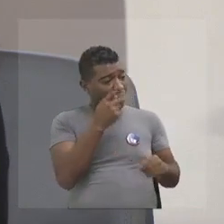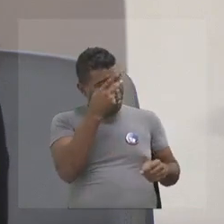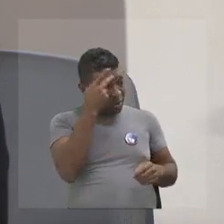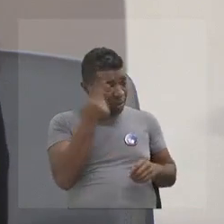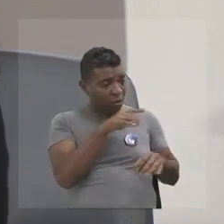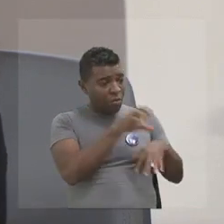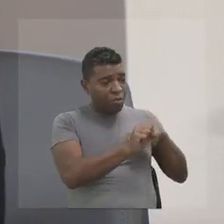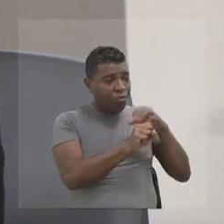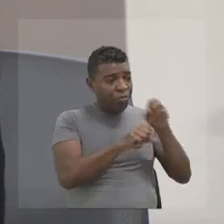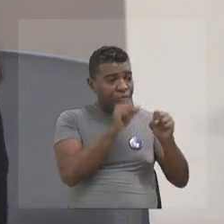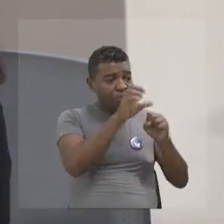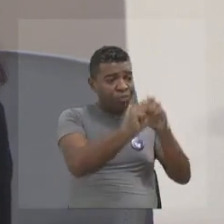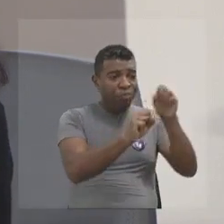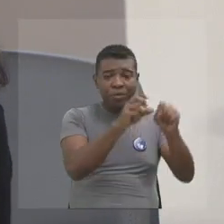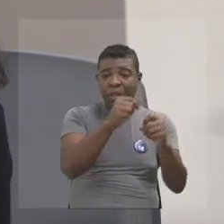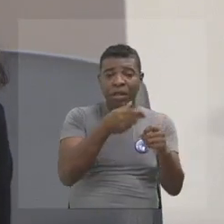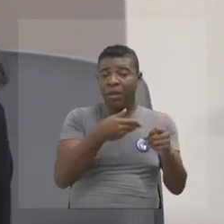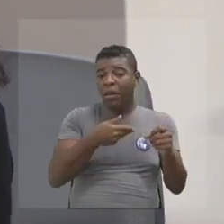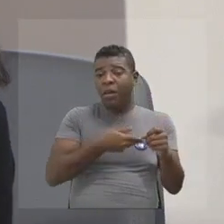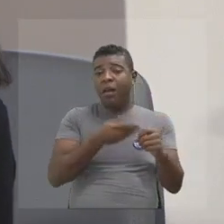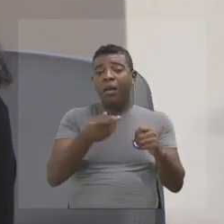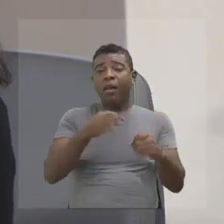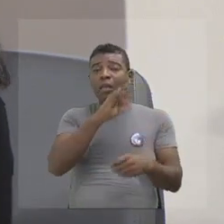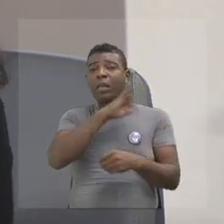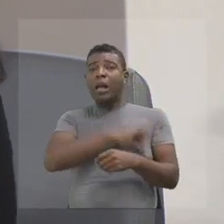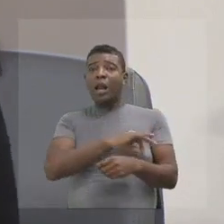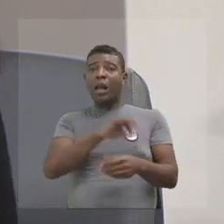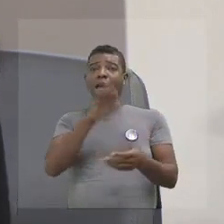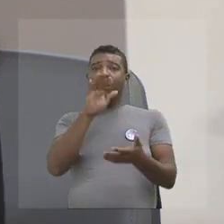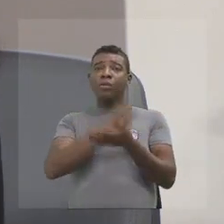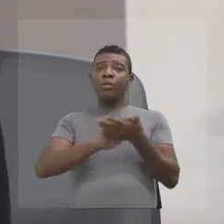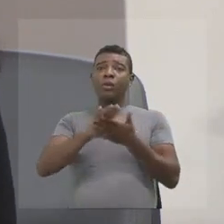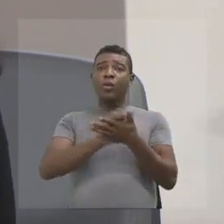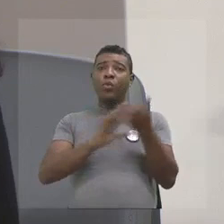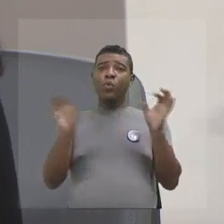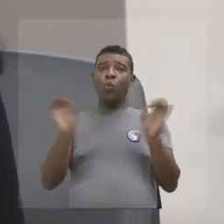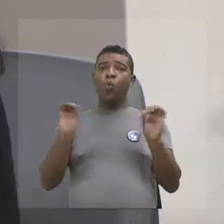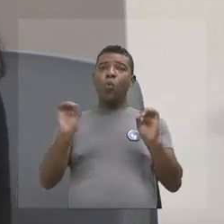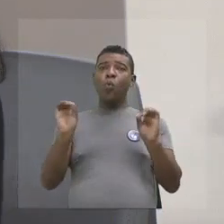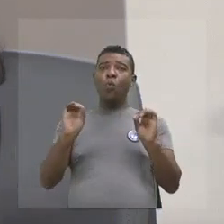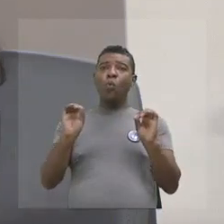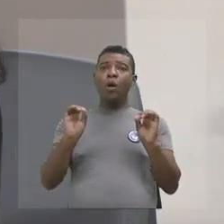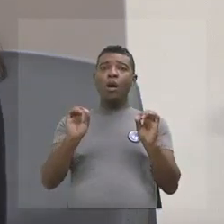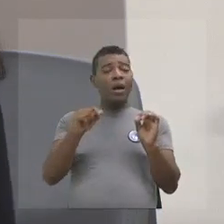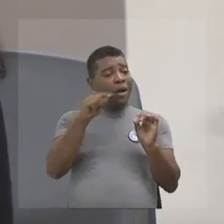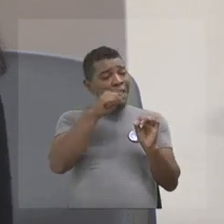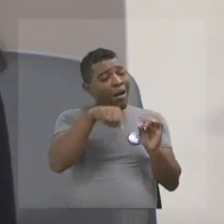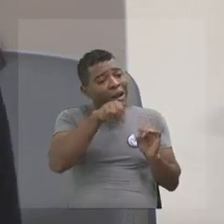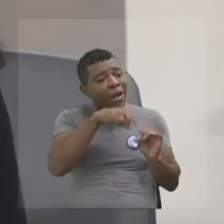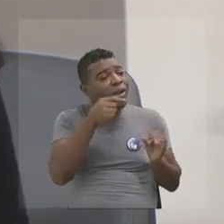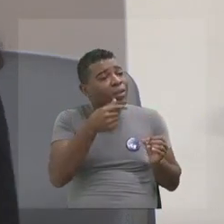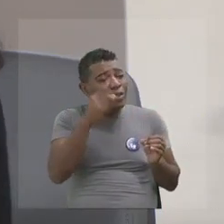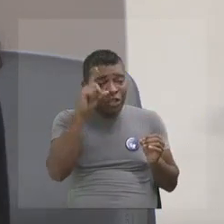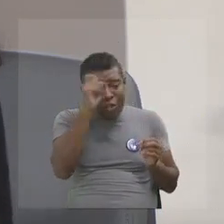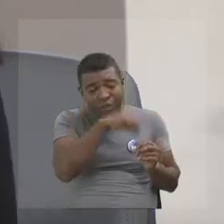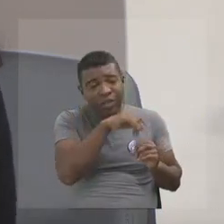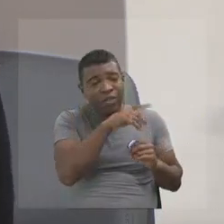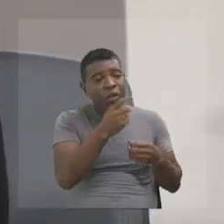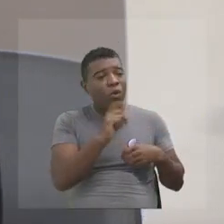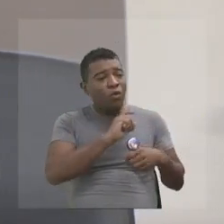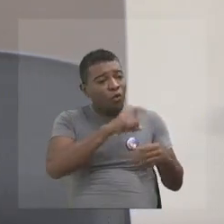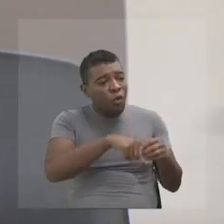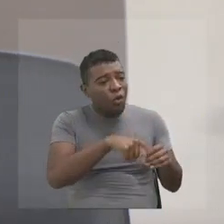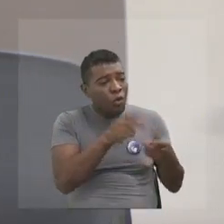a receber entrou a pandemia Os catadores com processo muito difícil de continuar coletando né aquele momento